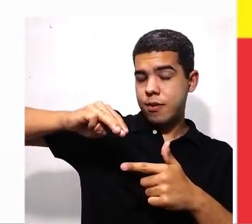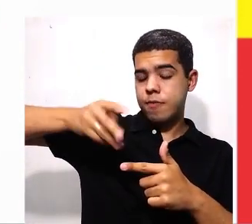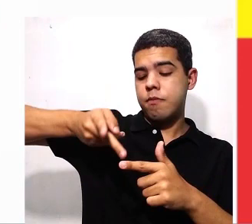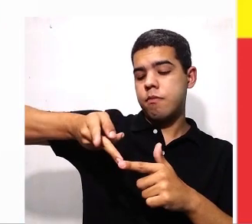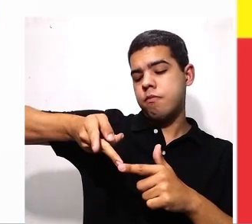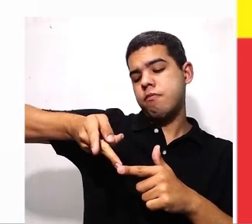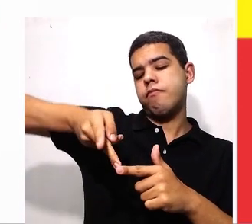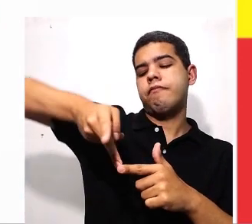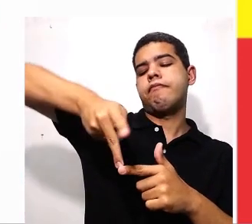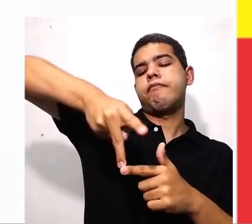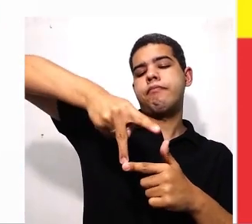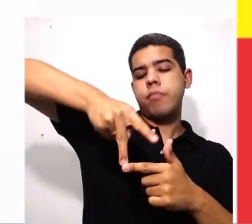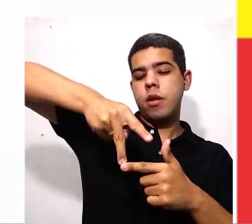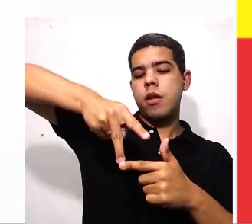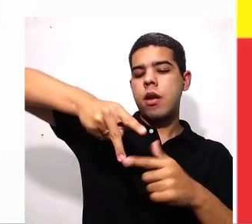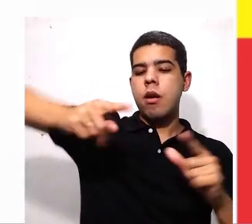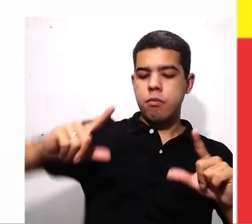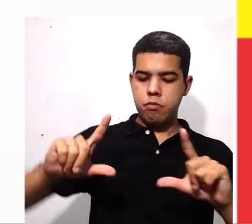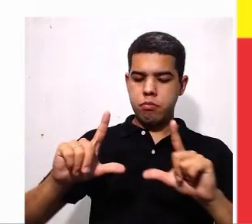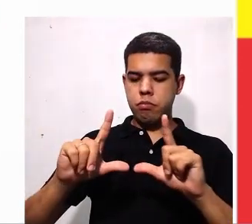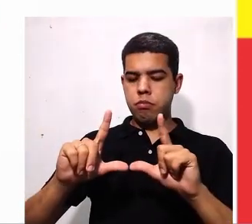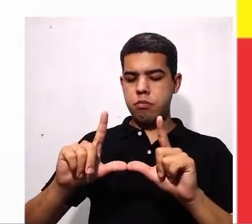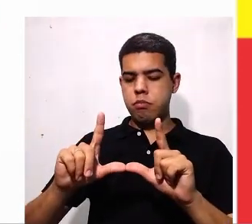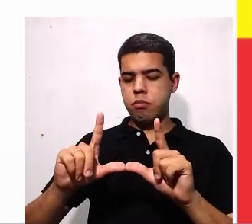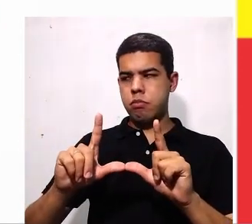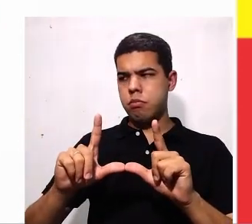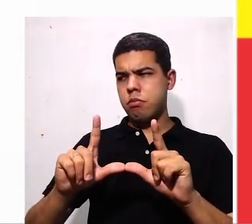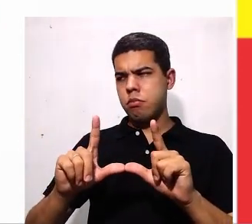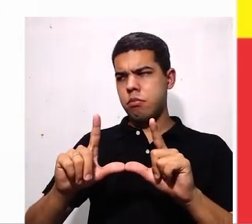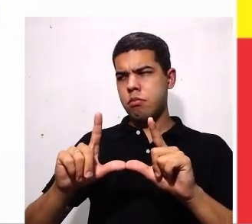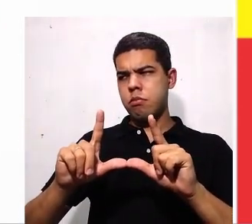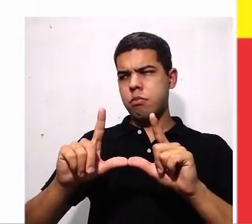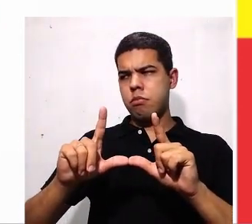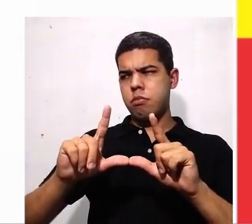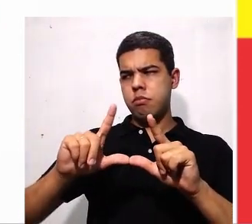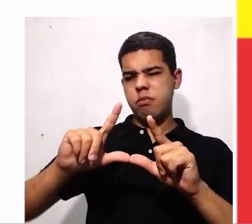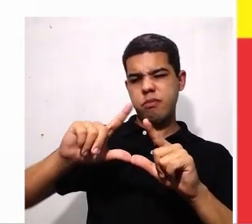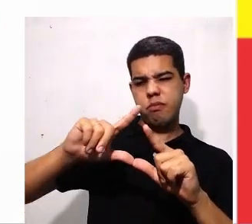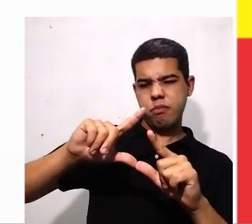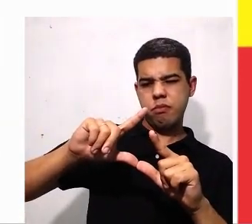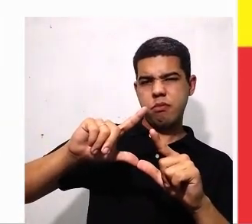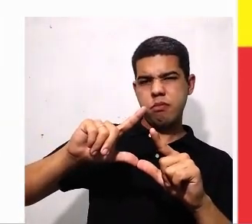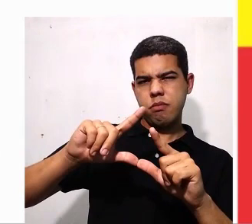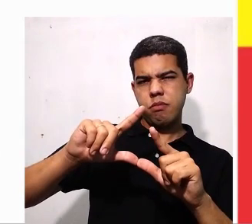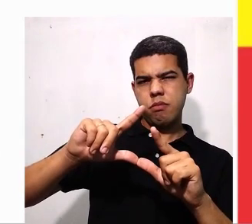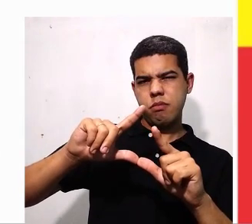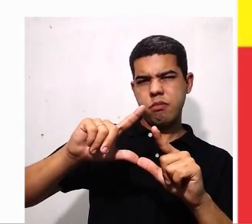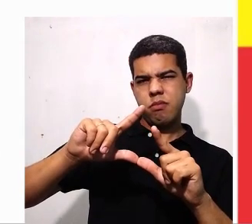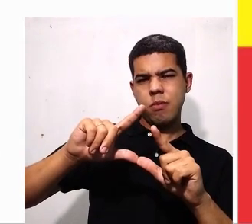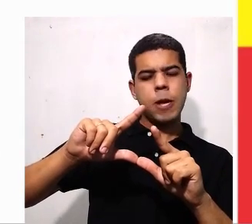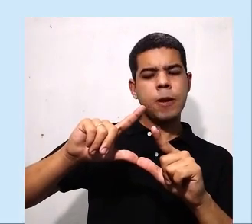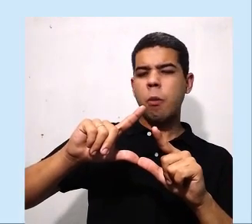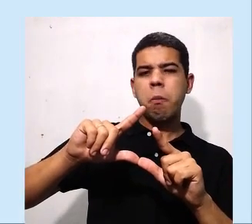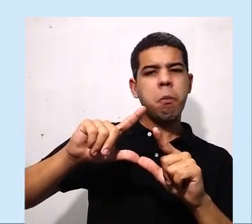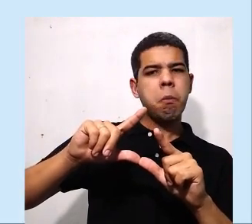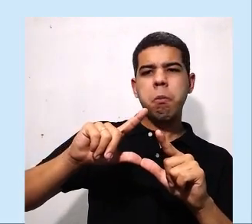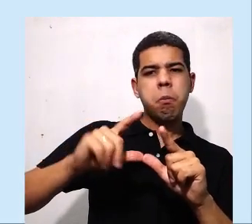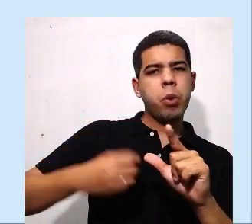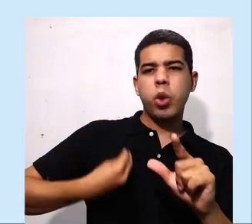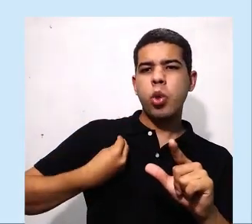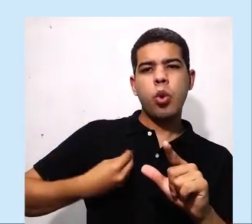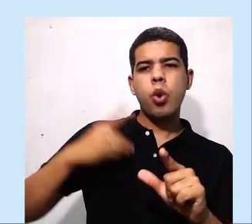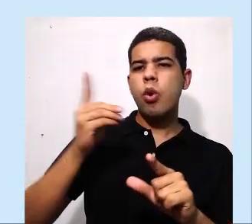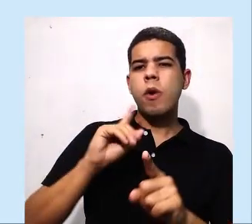fica nesse formato. Como o triângulo não existe, não há o encontro dele. Beleza? Então